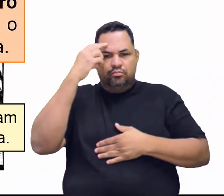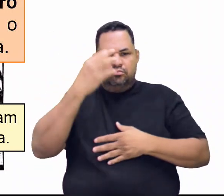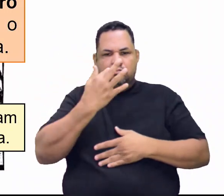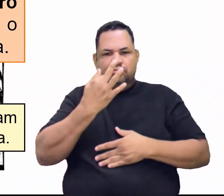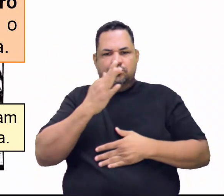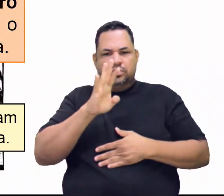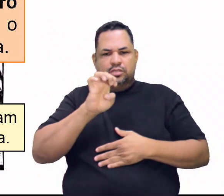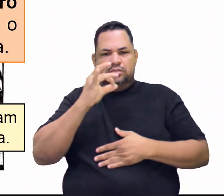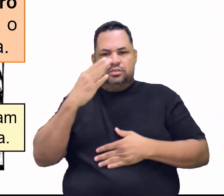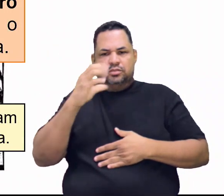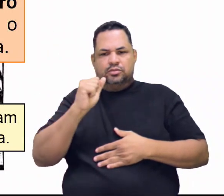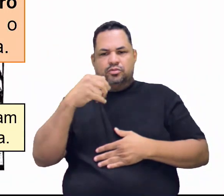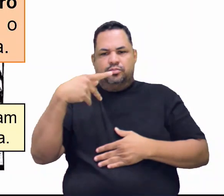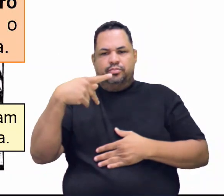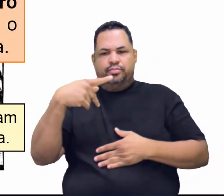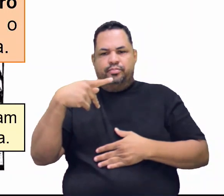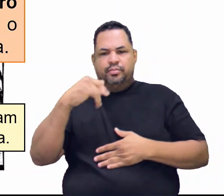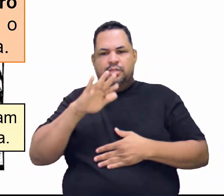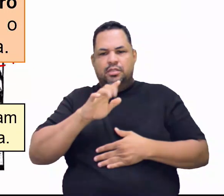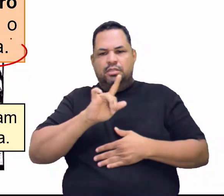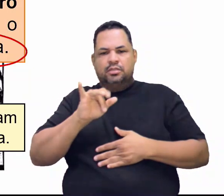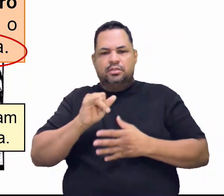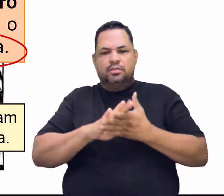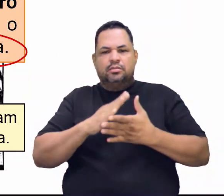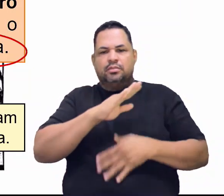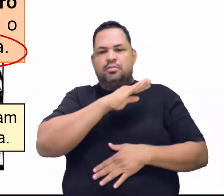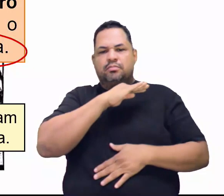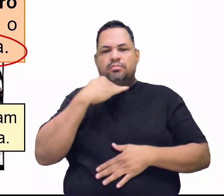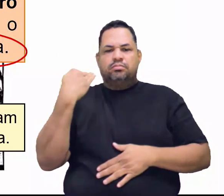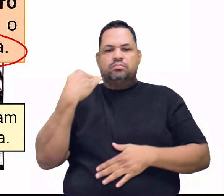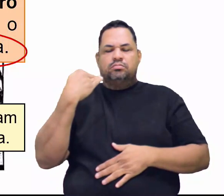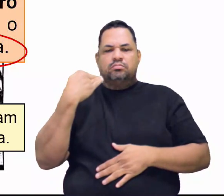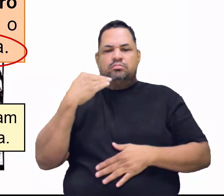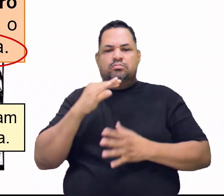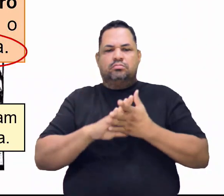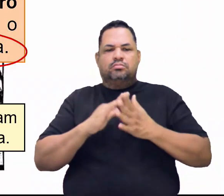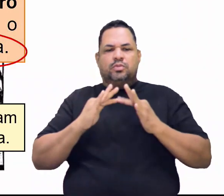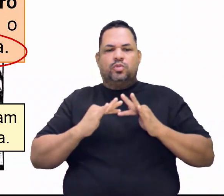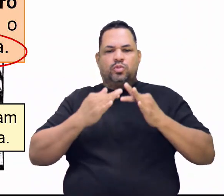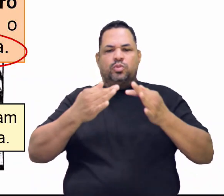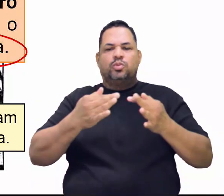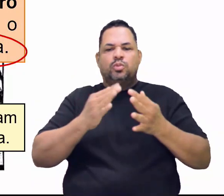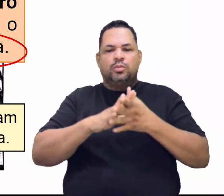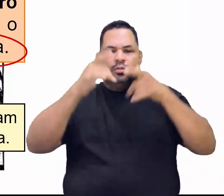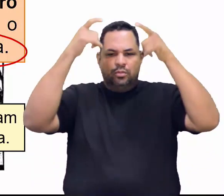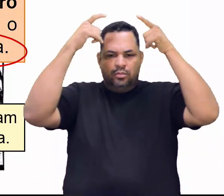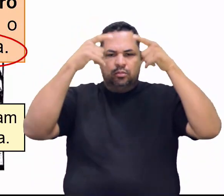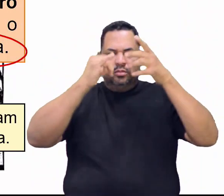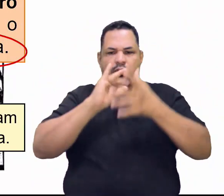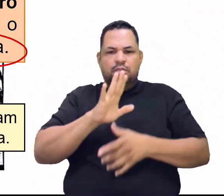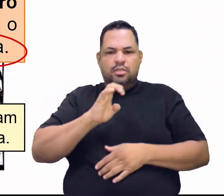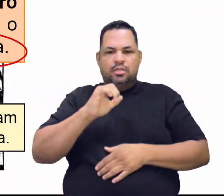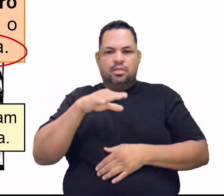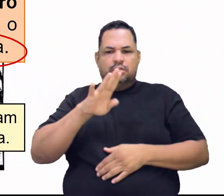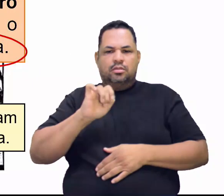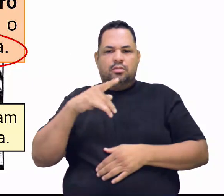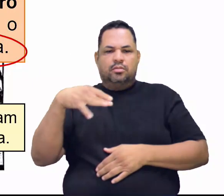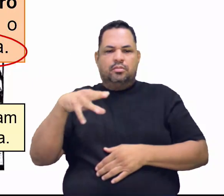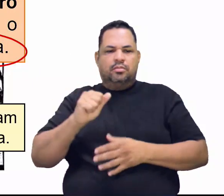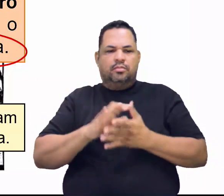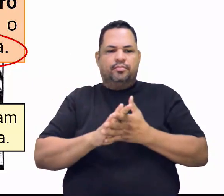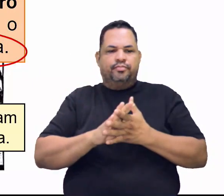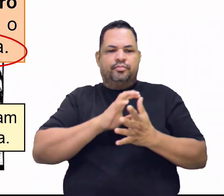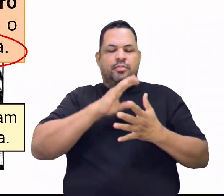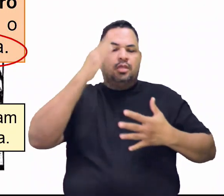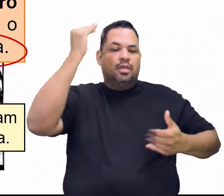Pizarro, é ele que mandou executar o último imperador inca, que era o Atahualpa. Os